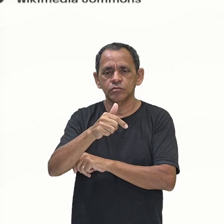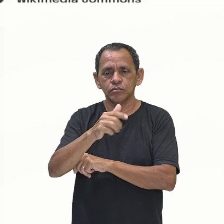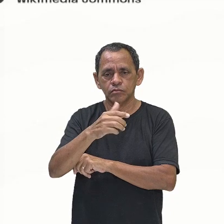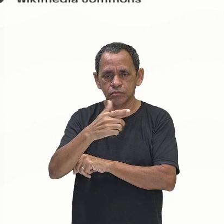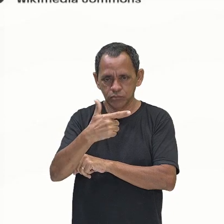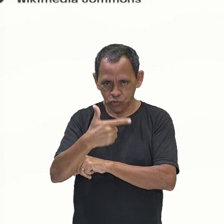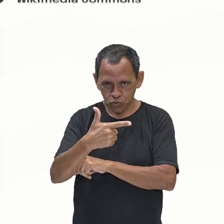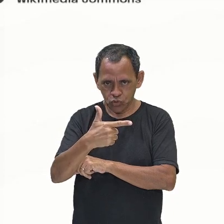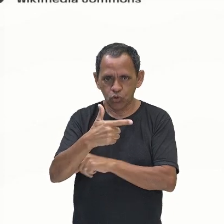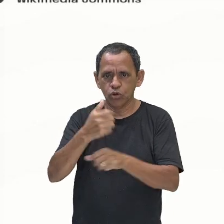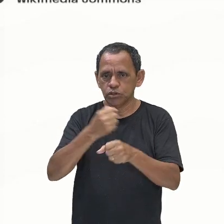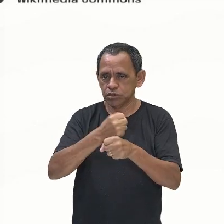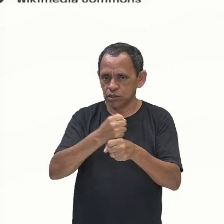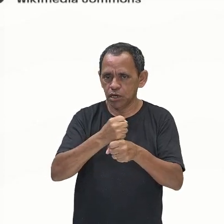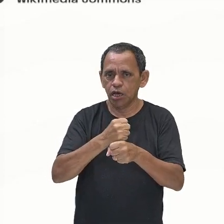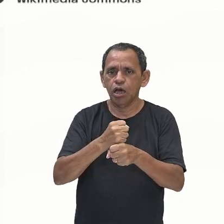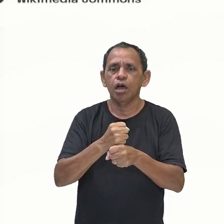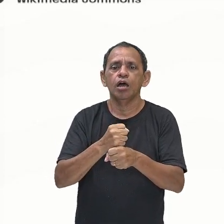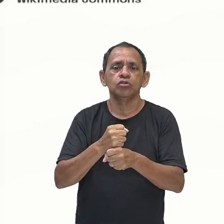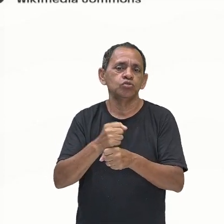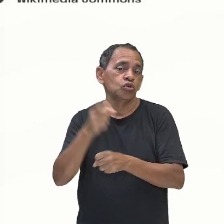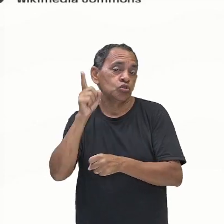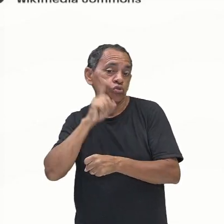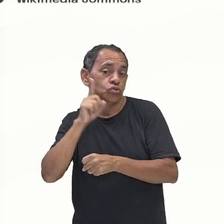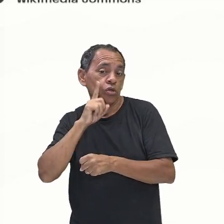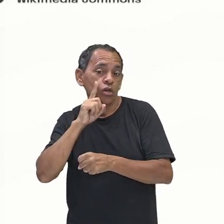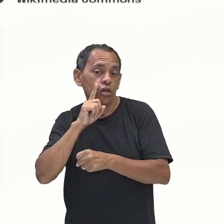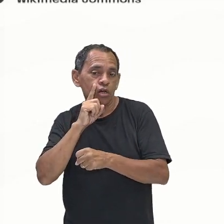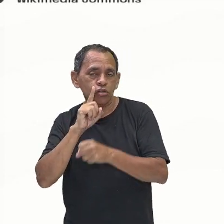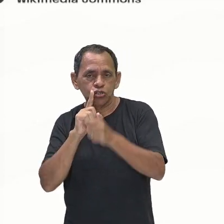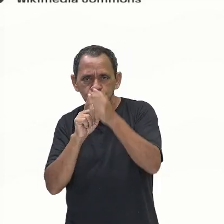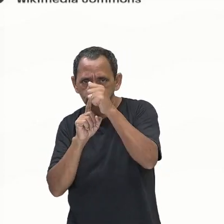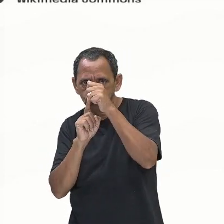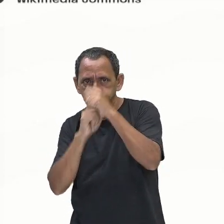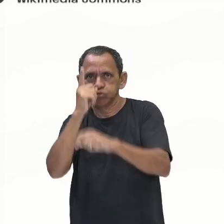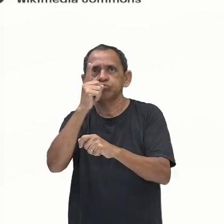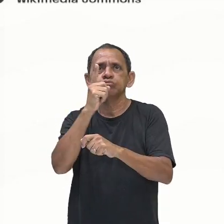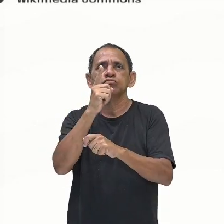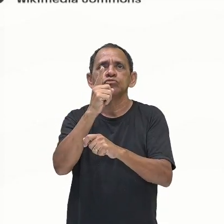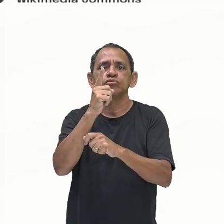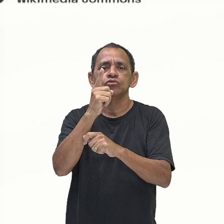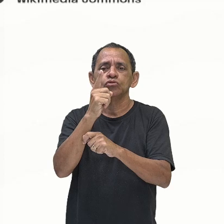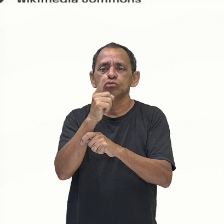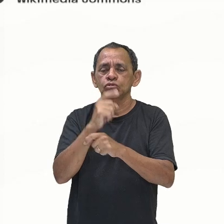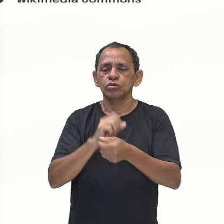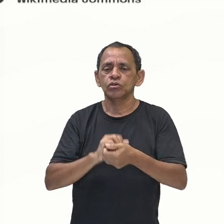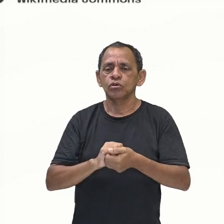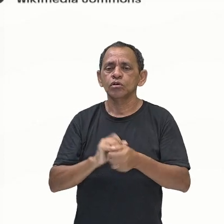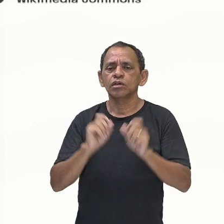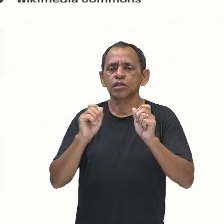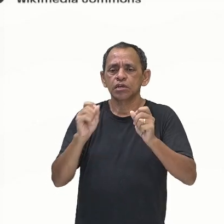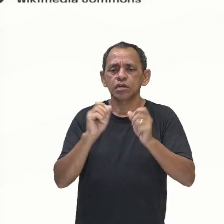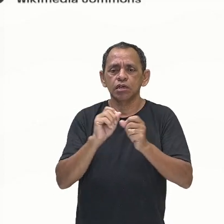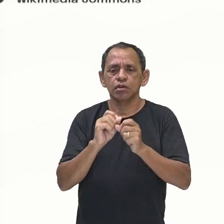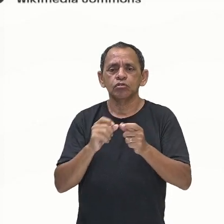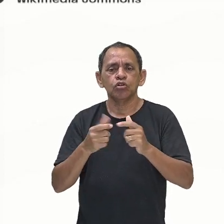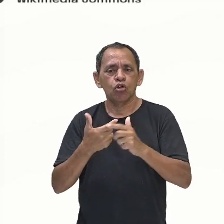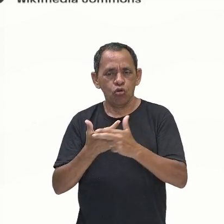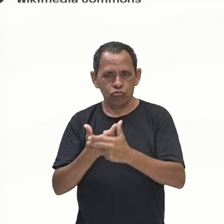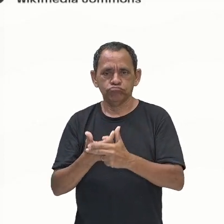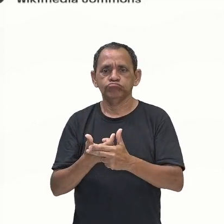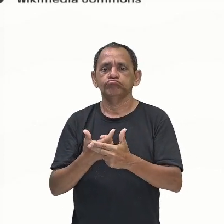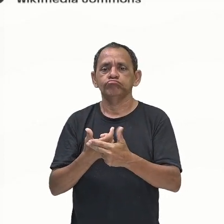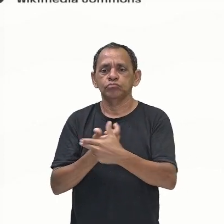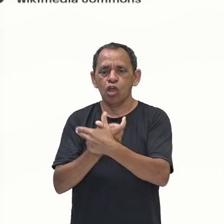o satélite Landsat. Esse satélite Landsat foi lançado lá em 1972, o